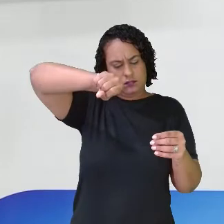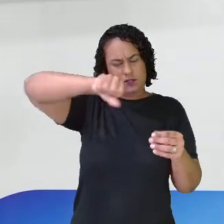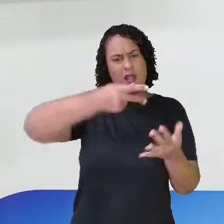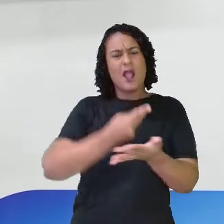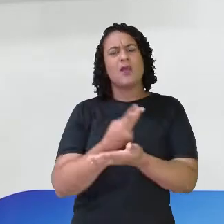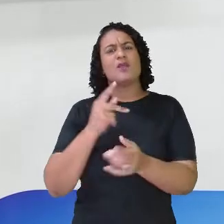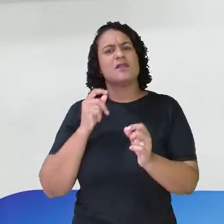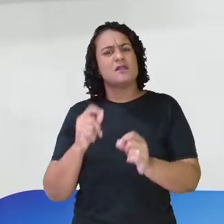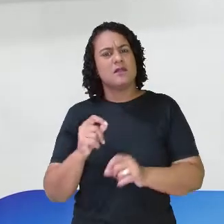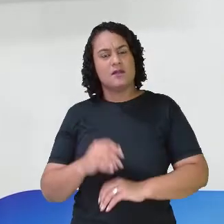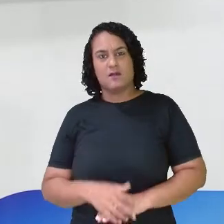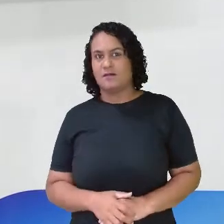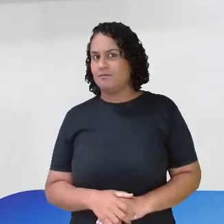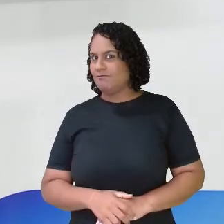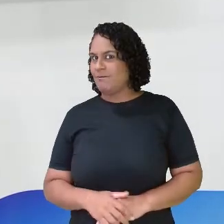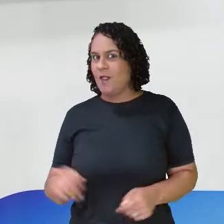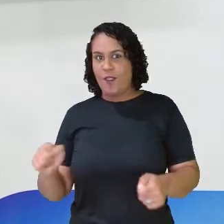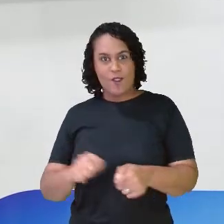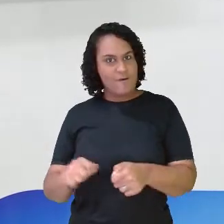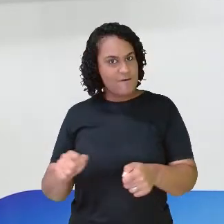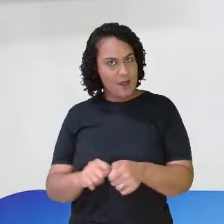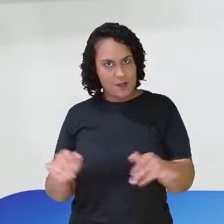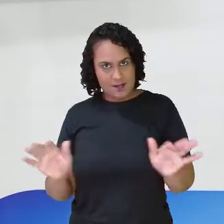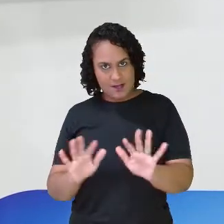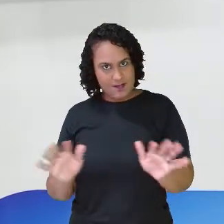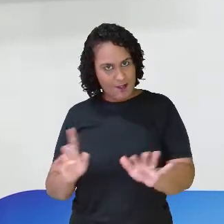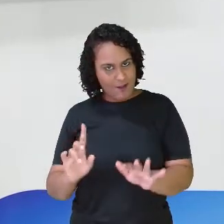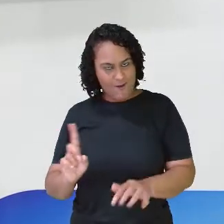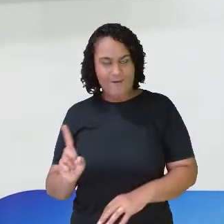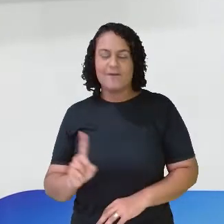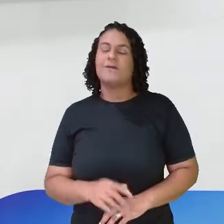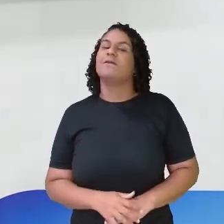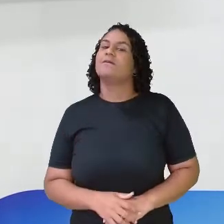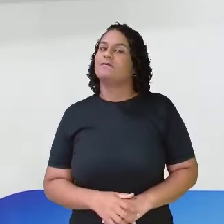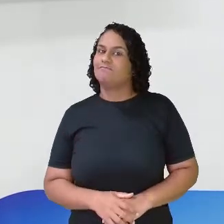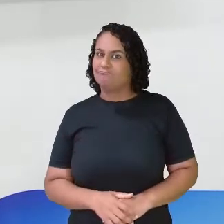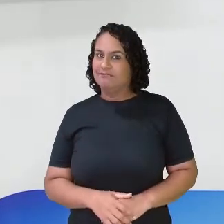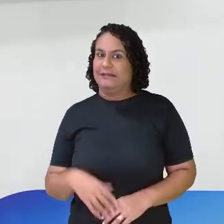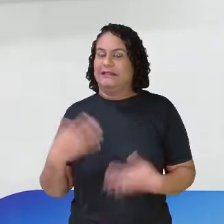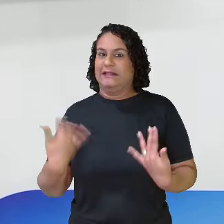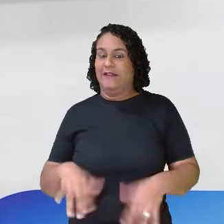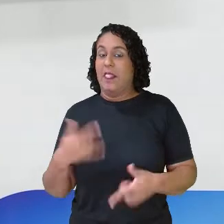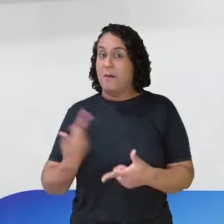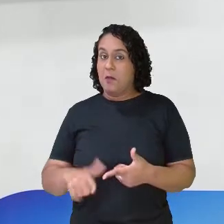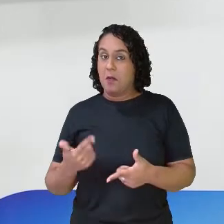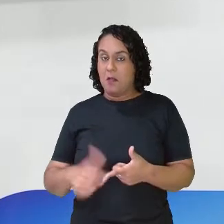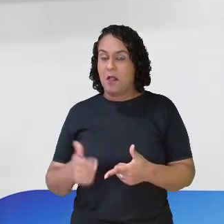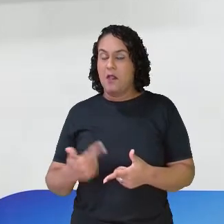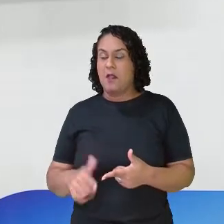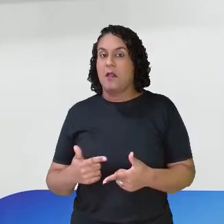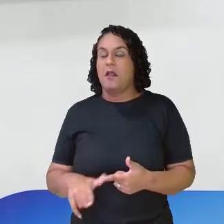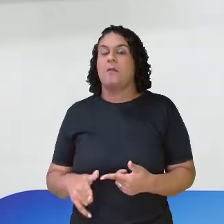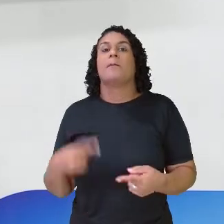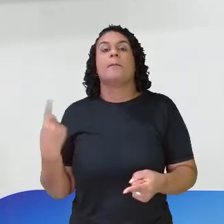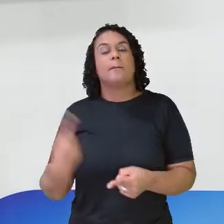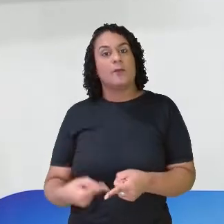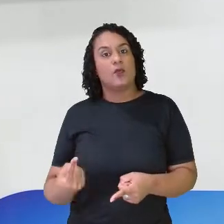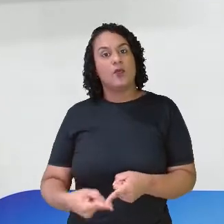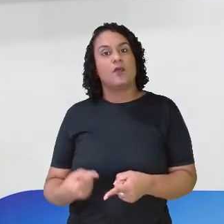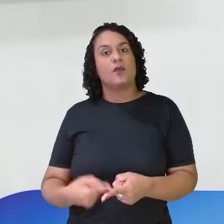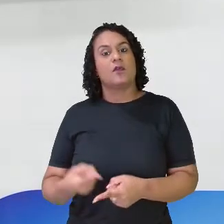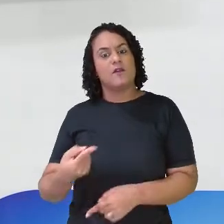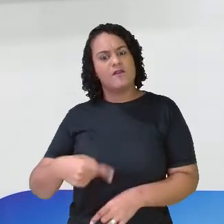Não faça isso. Não faça isso para não dar bronca na tua casa, hein? Porque certamente você